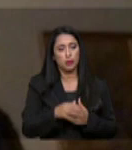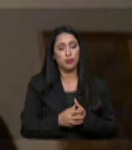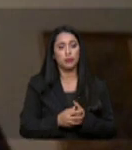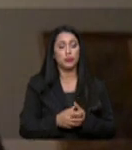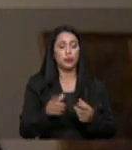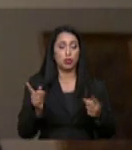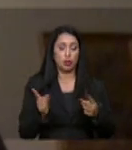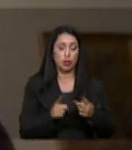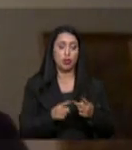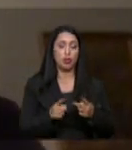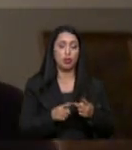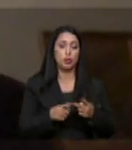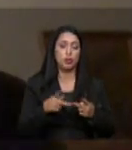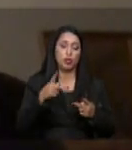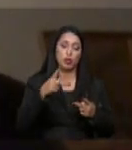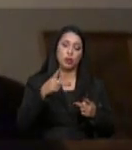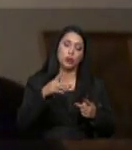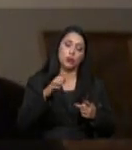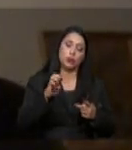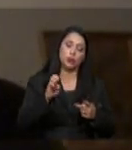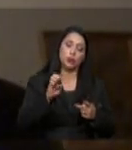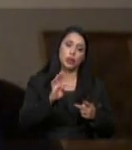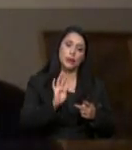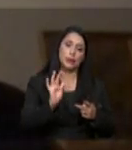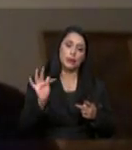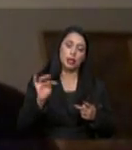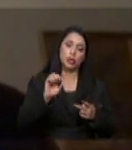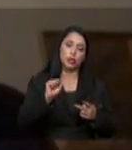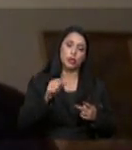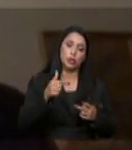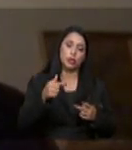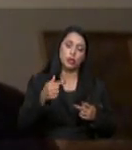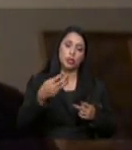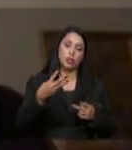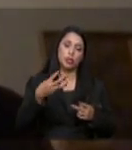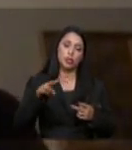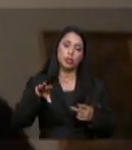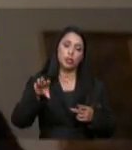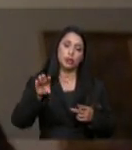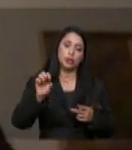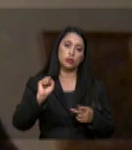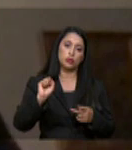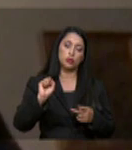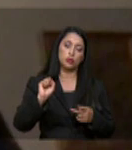e o segundo na Pet 8738